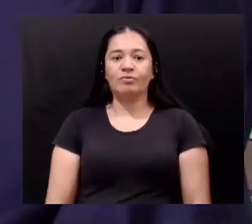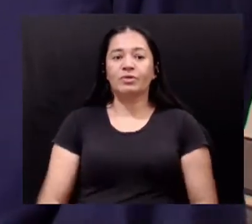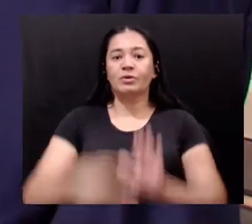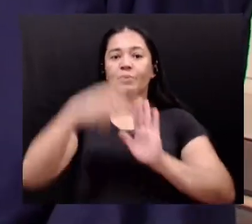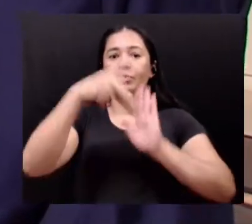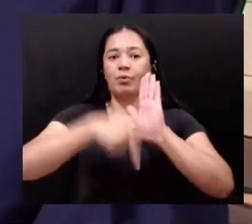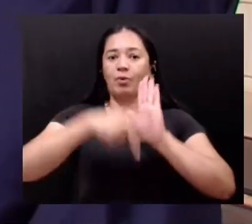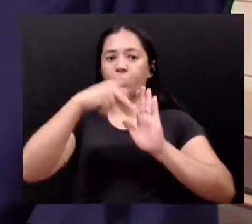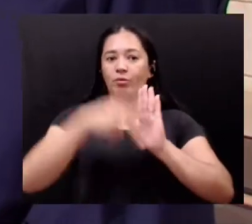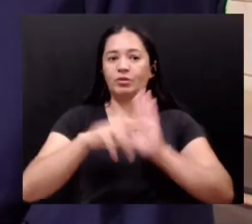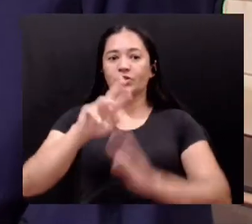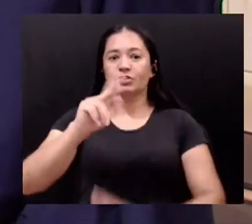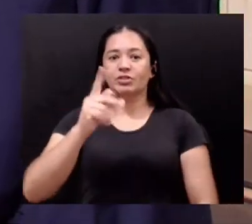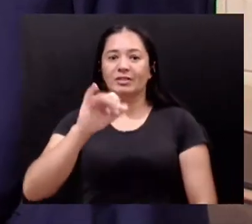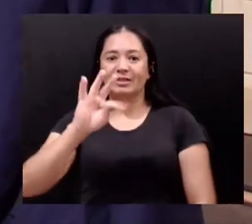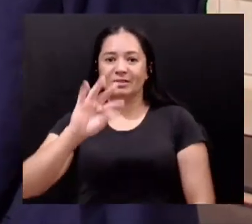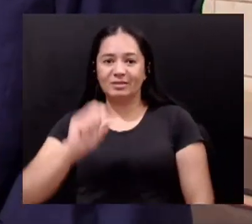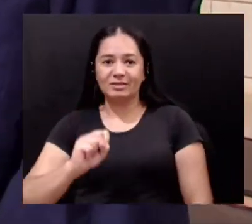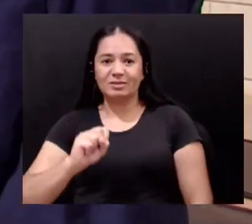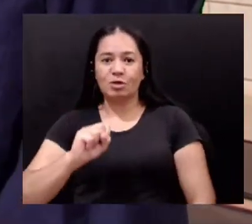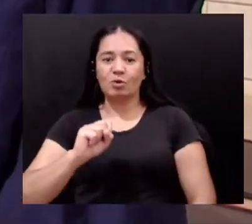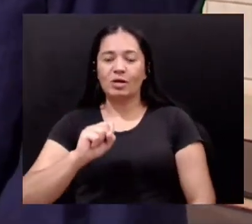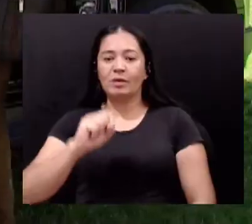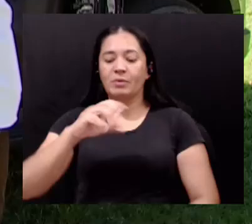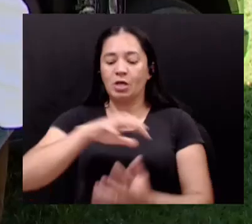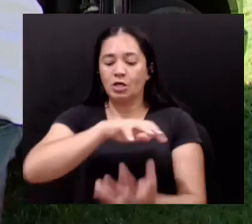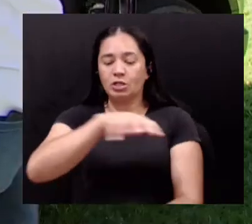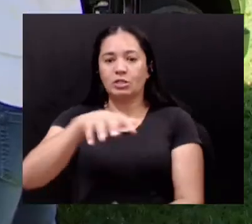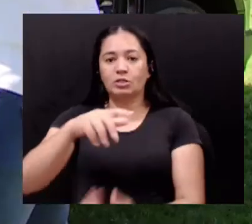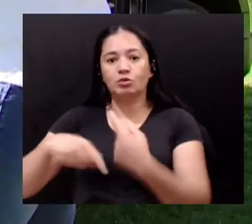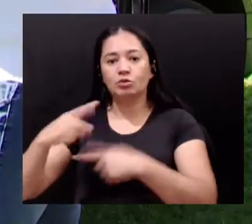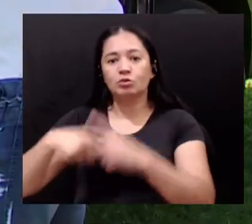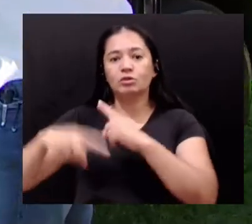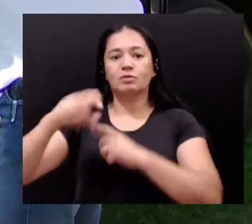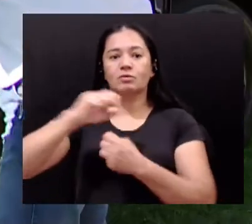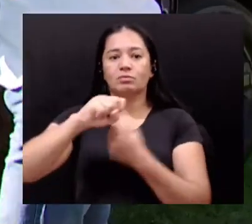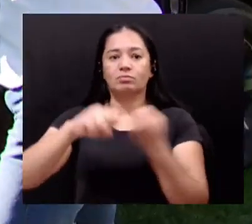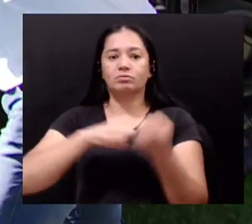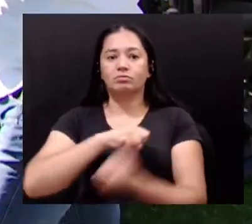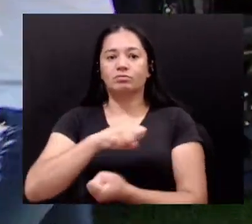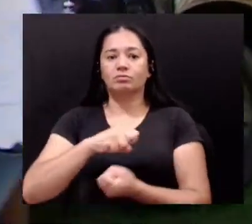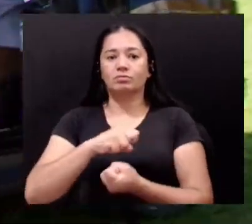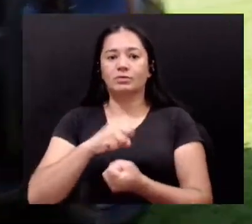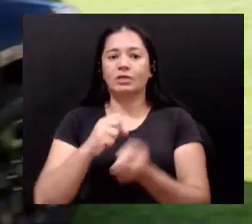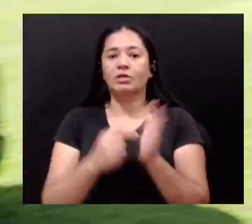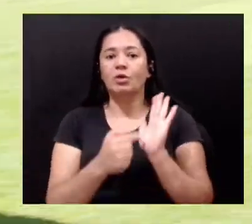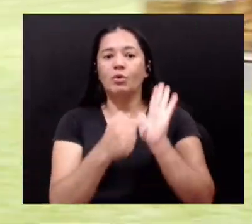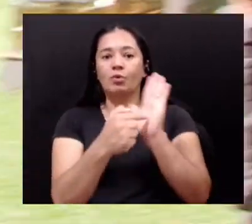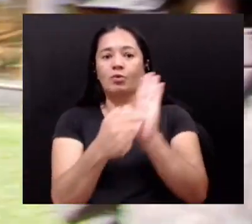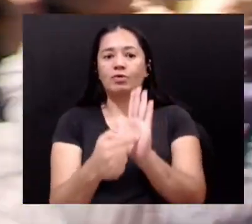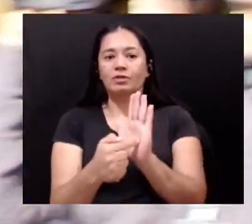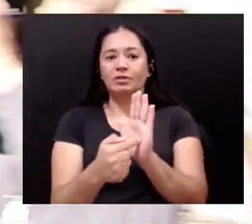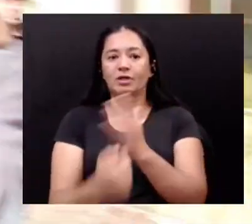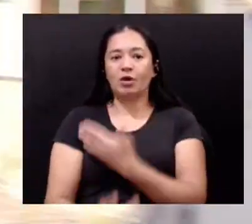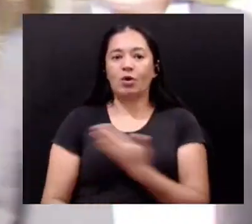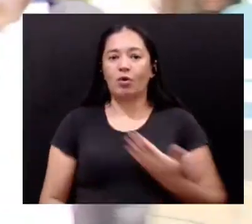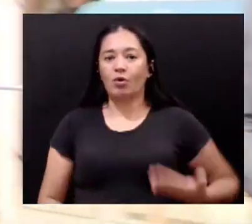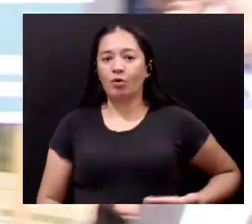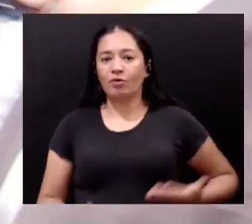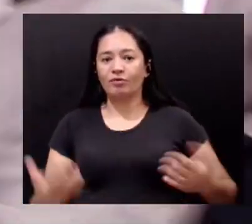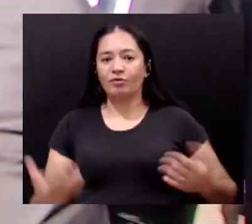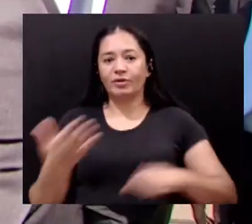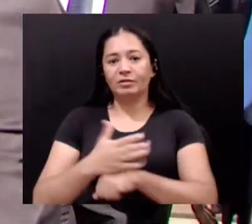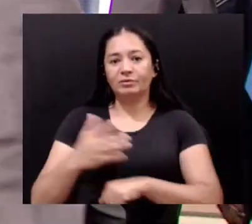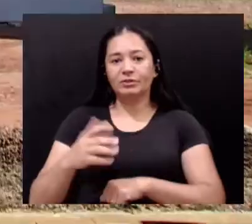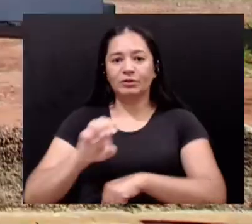Hub Internacional para o Desenvolvimento Sustentável, foi apresentado para o governador em exercício do Estado de São